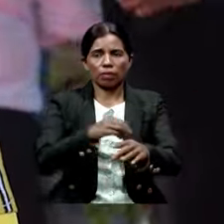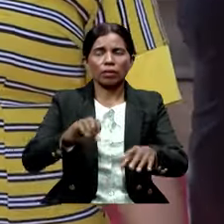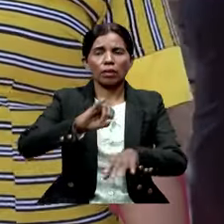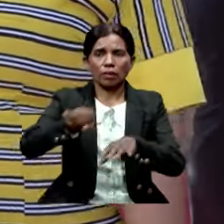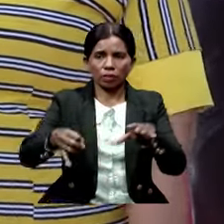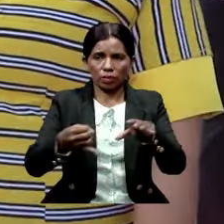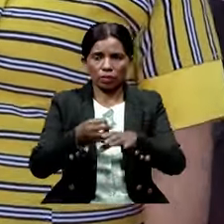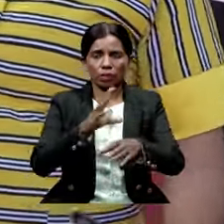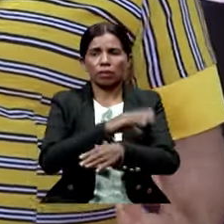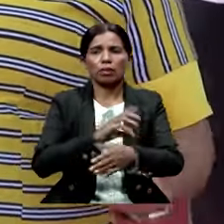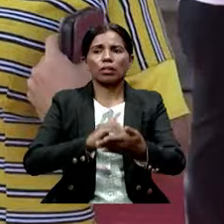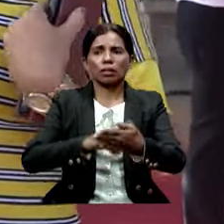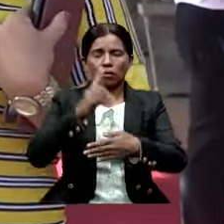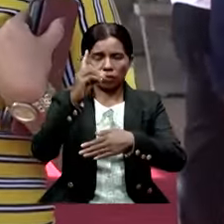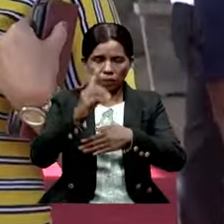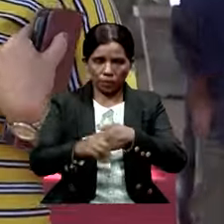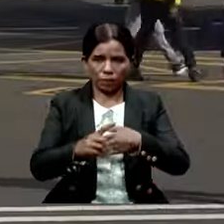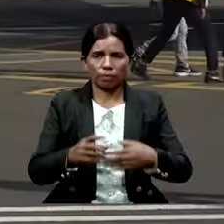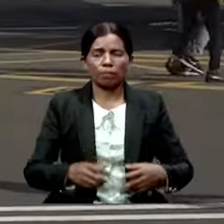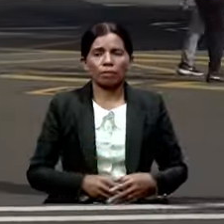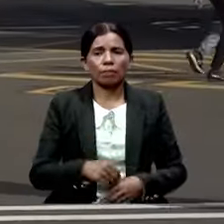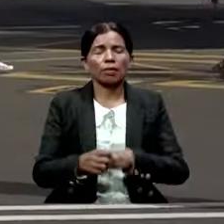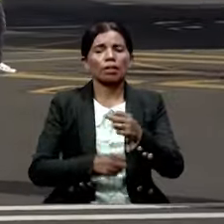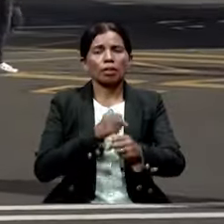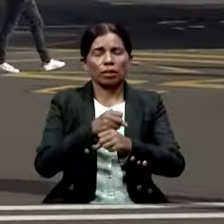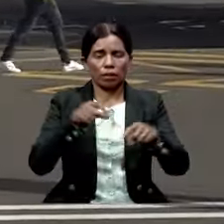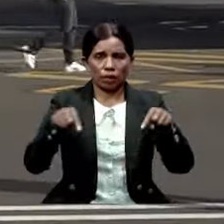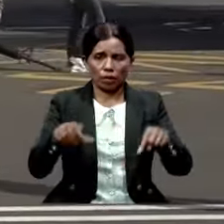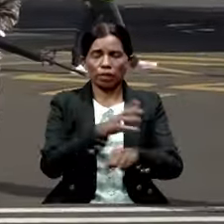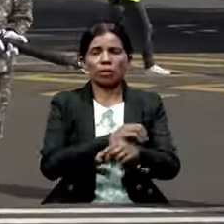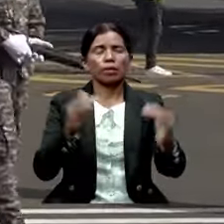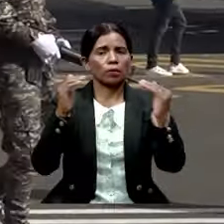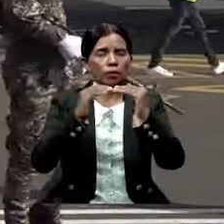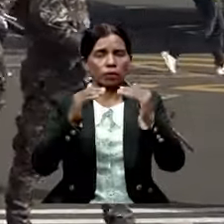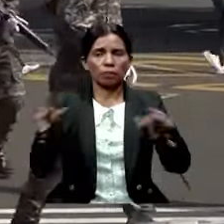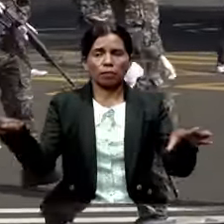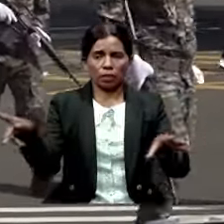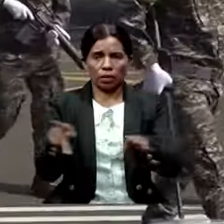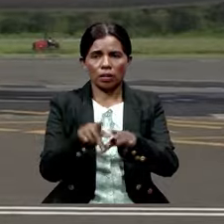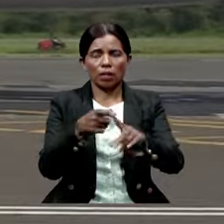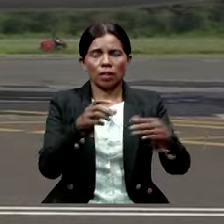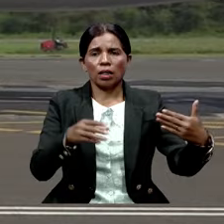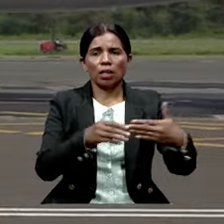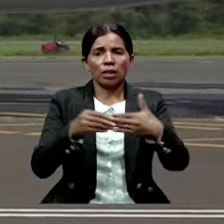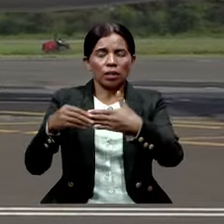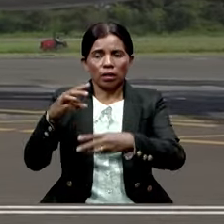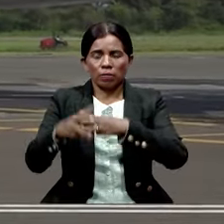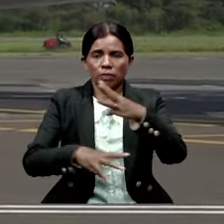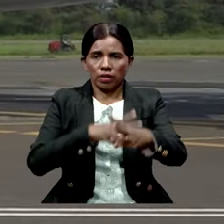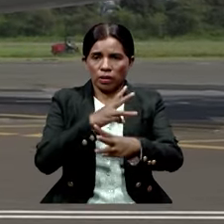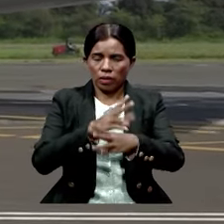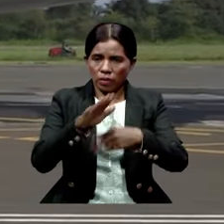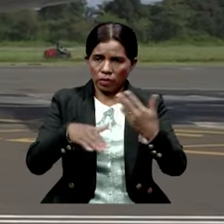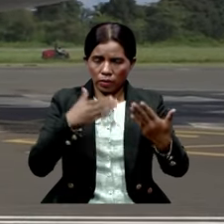inclusivo no desenvolvimento sustentável. E a Tina Nessemira refere-se participa Mos, o líder mundial Síria, inclui o